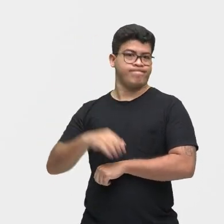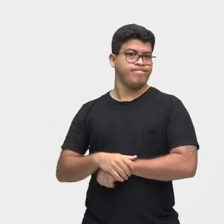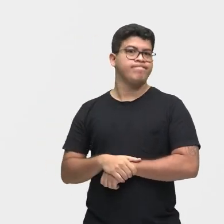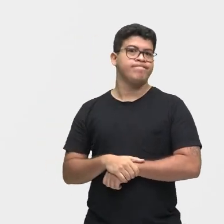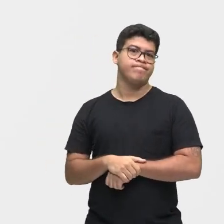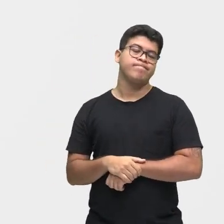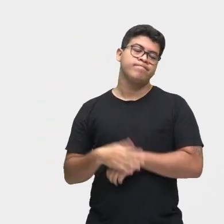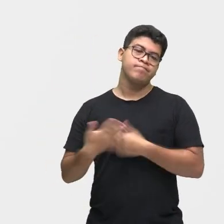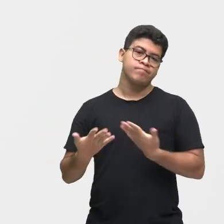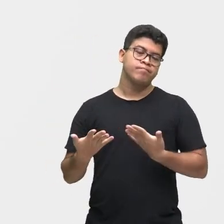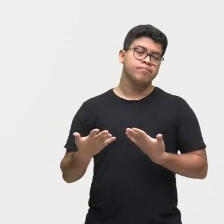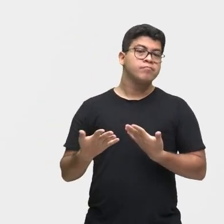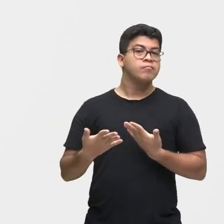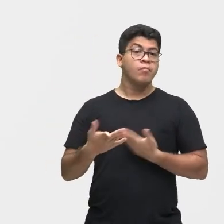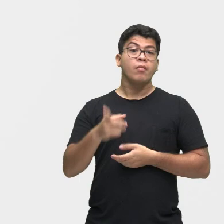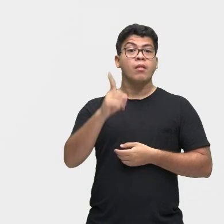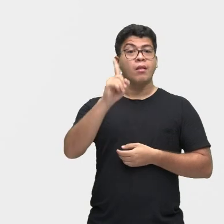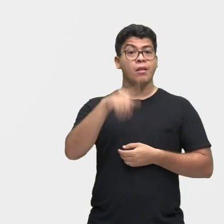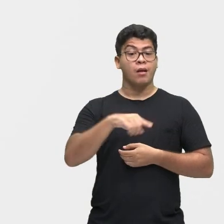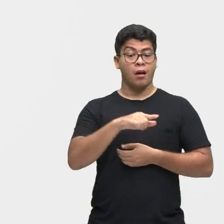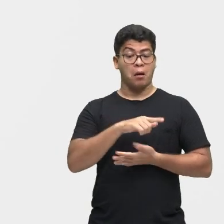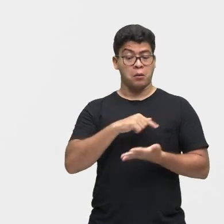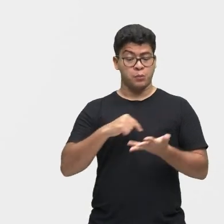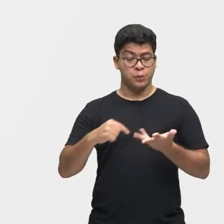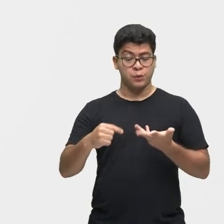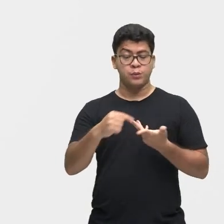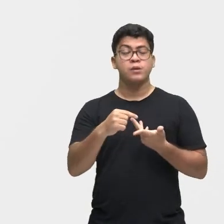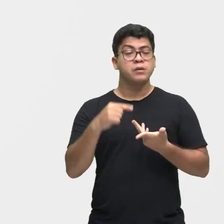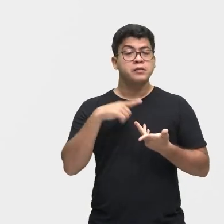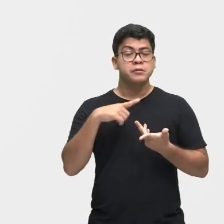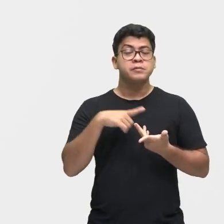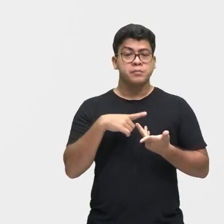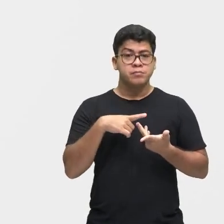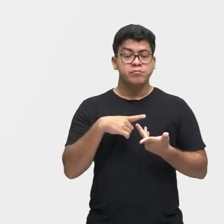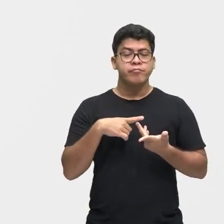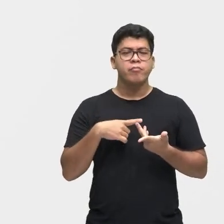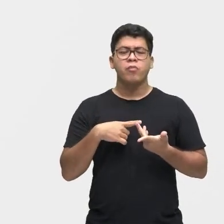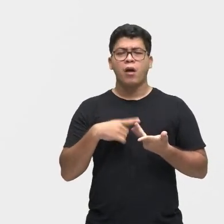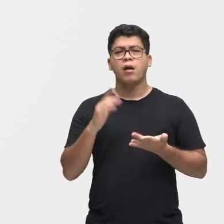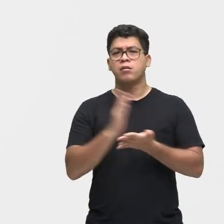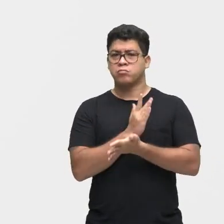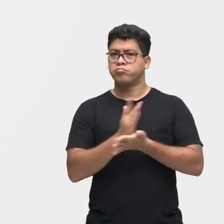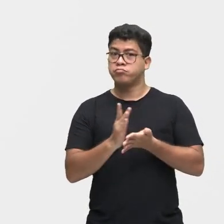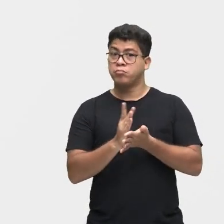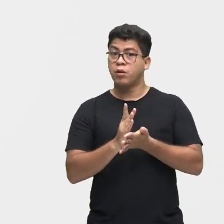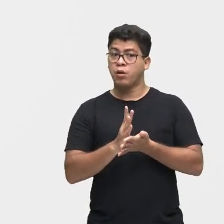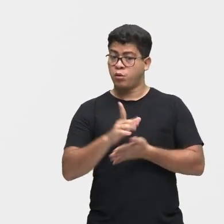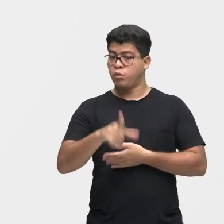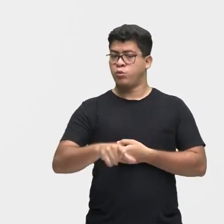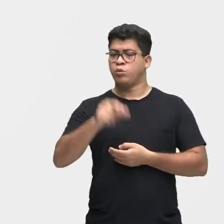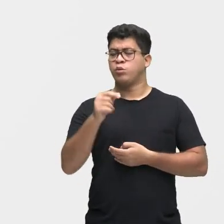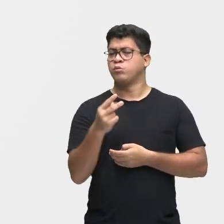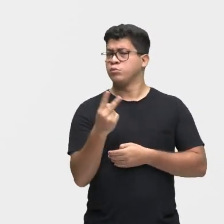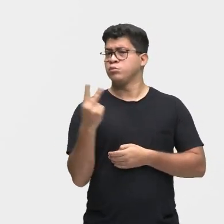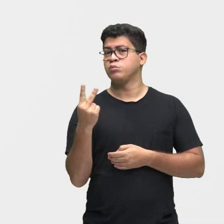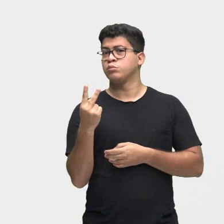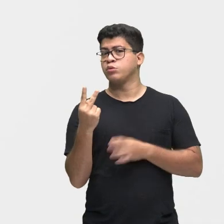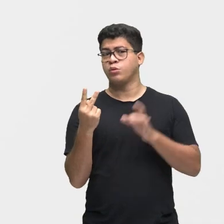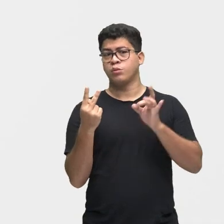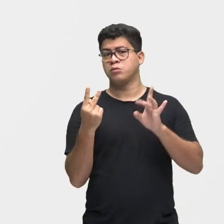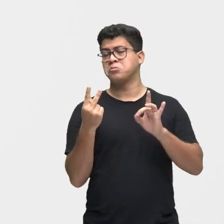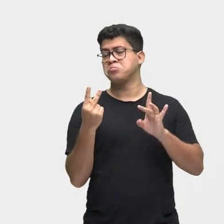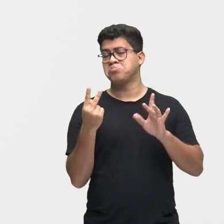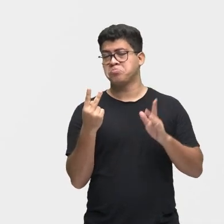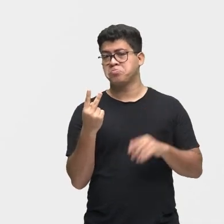Olha só. Então, desses pensadores que nós trouxemos aí, desses teóricos absolutistas, vocês poderiam aí